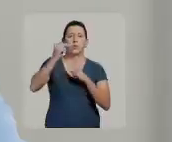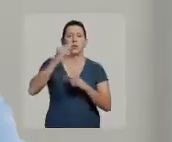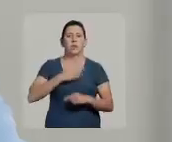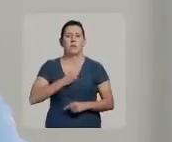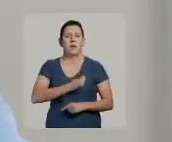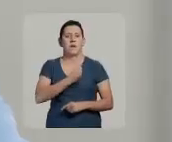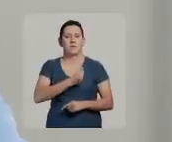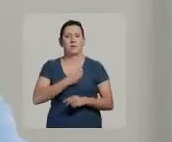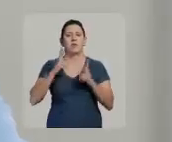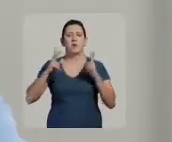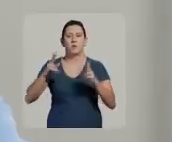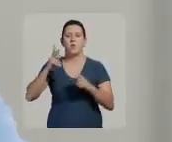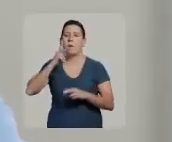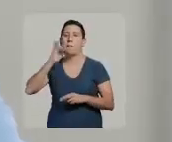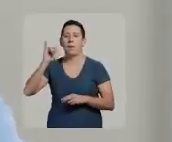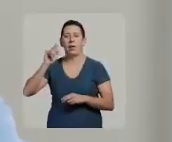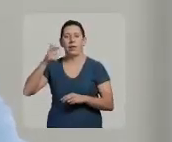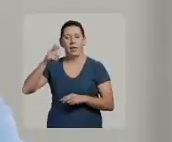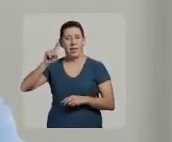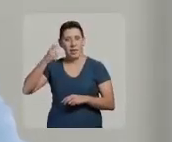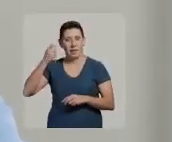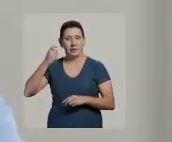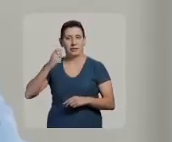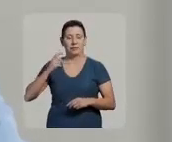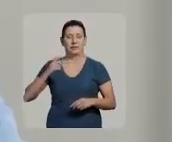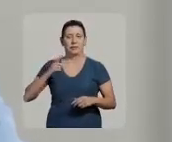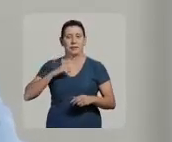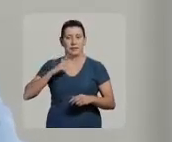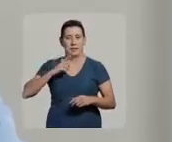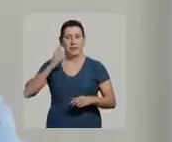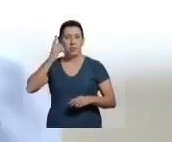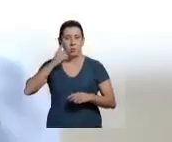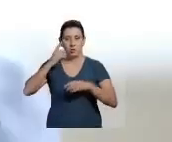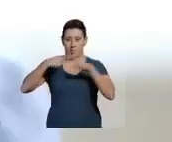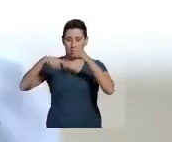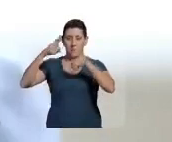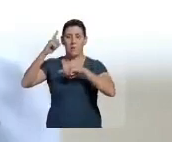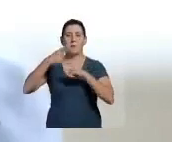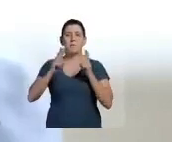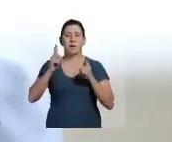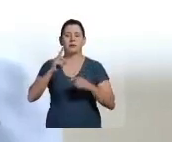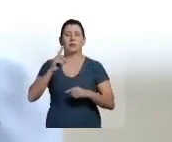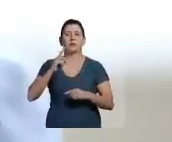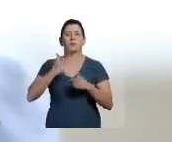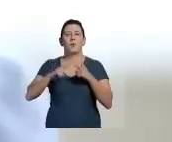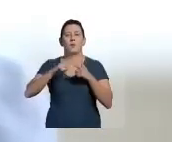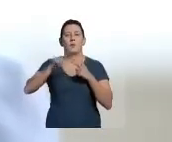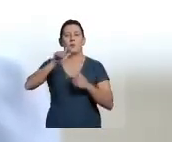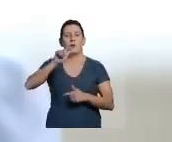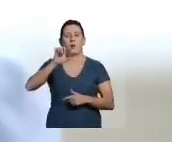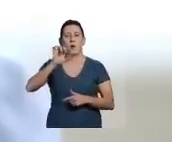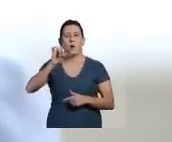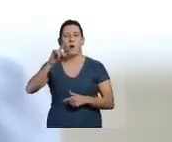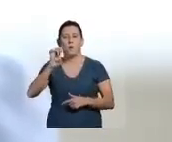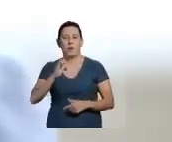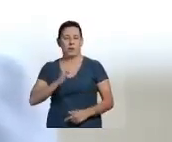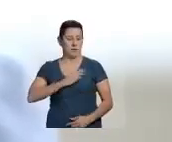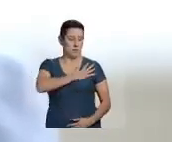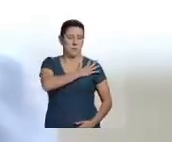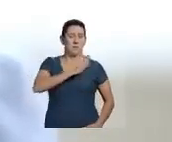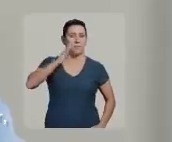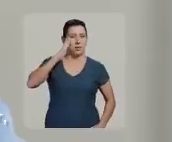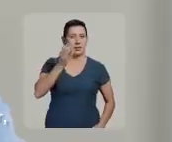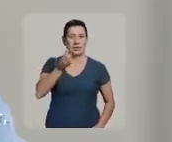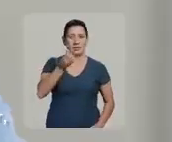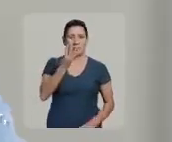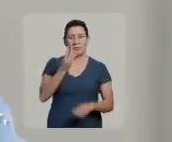construiu, que foi uma pessoa de êxito, perdeu tudo por conta de uma situação política que o tirou do Brasil, o golpe militar de